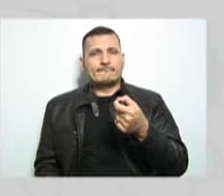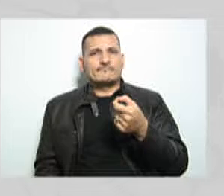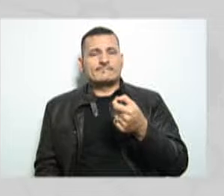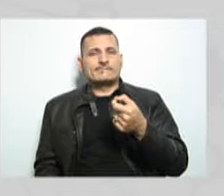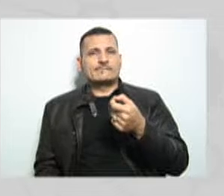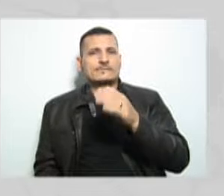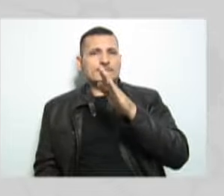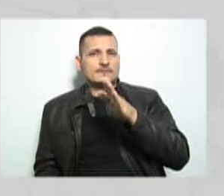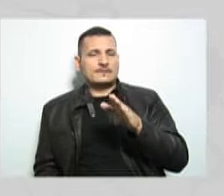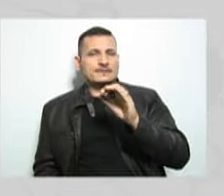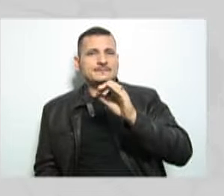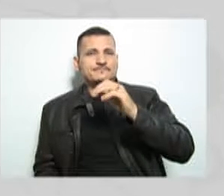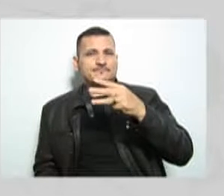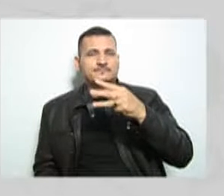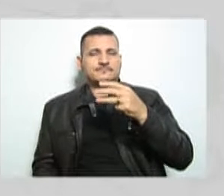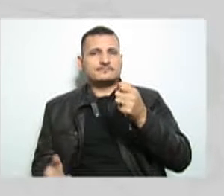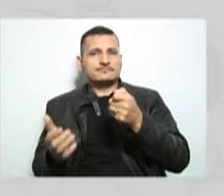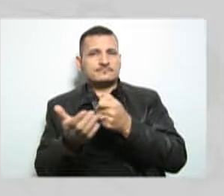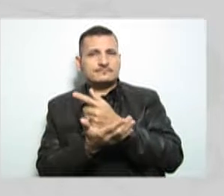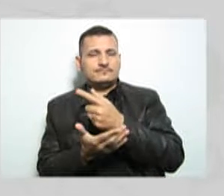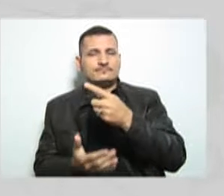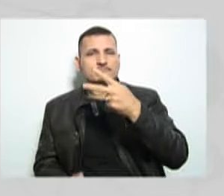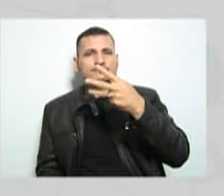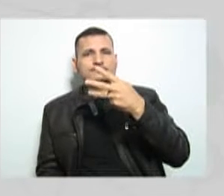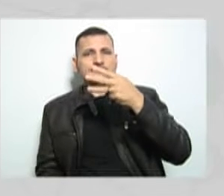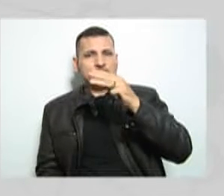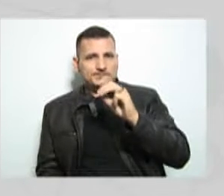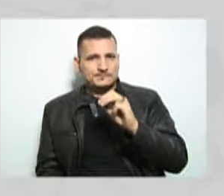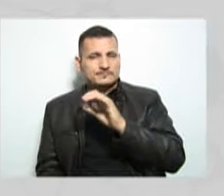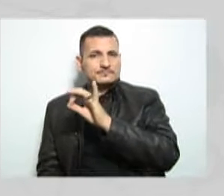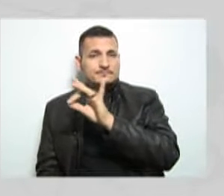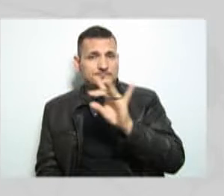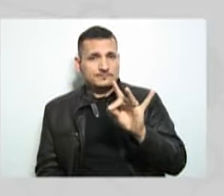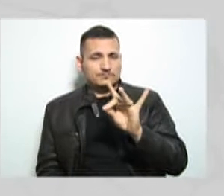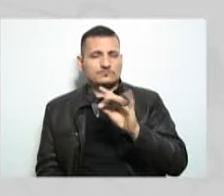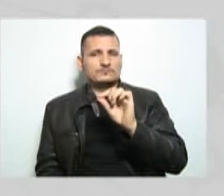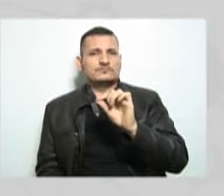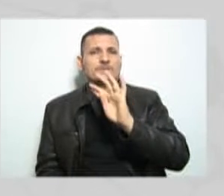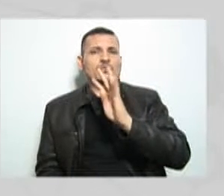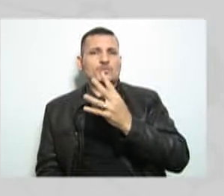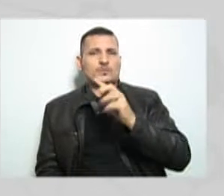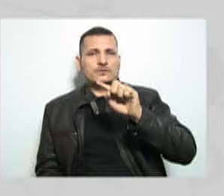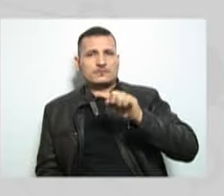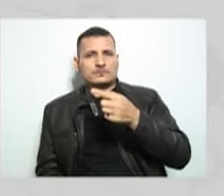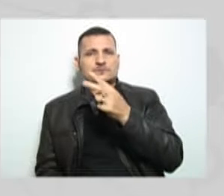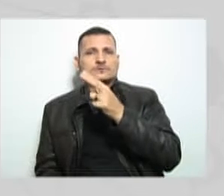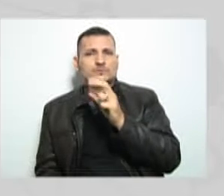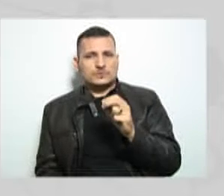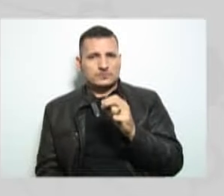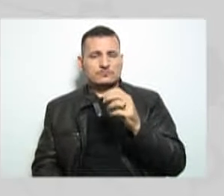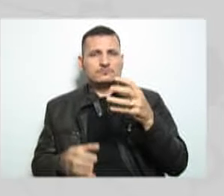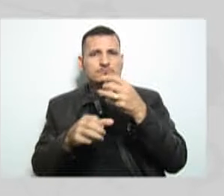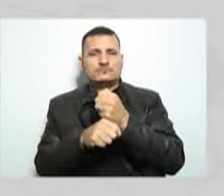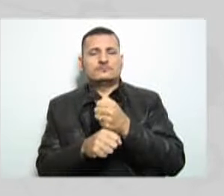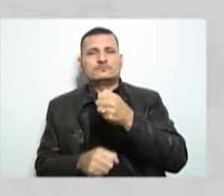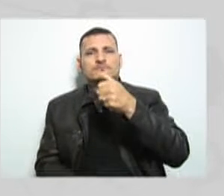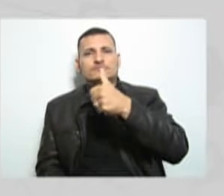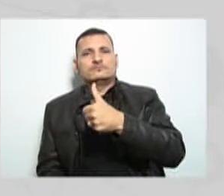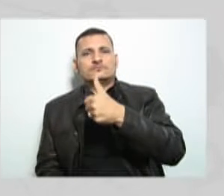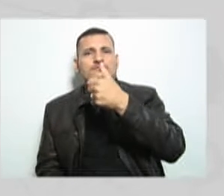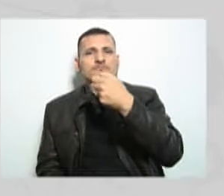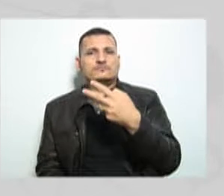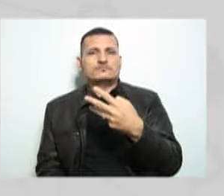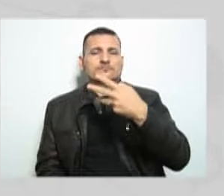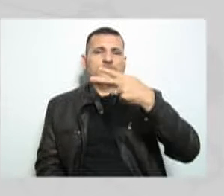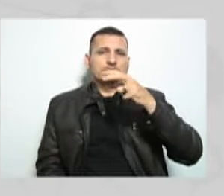eu comprei 30 unidades a 4,50, dando um total de 135, certo? Vou